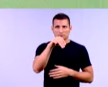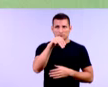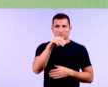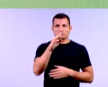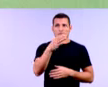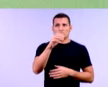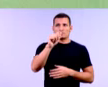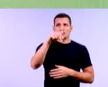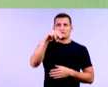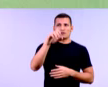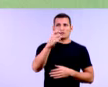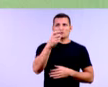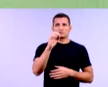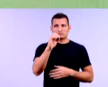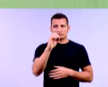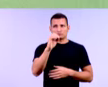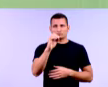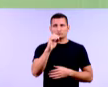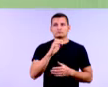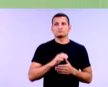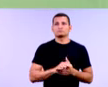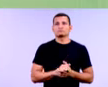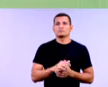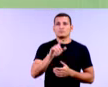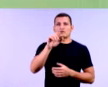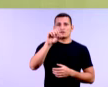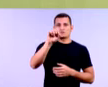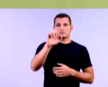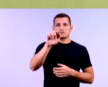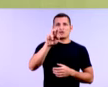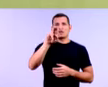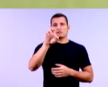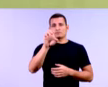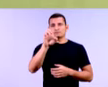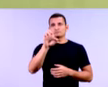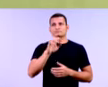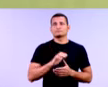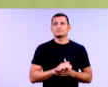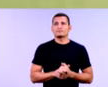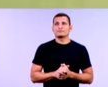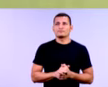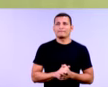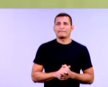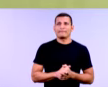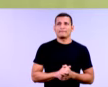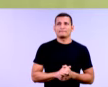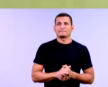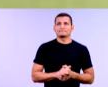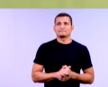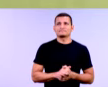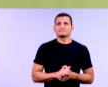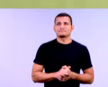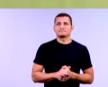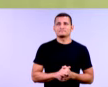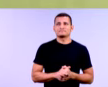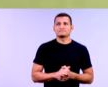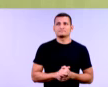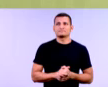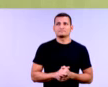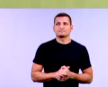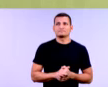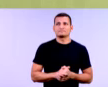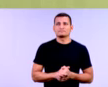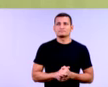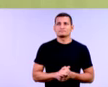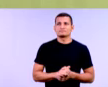anexa seguiu uma foto. Certíssimo. Mais alguma dúvida? Nós temos só mais